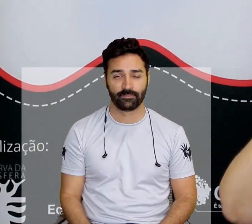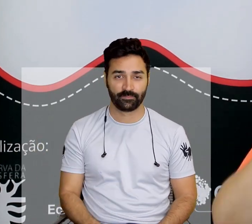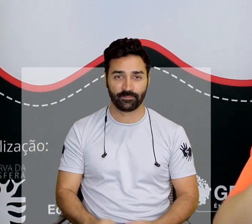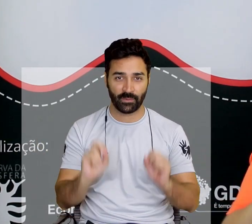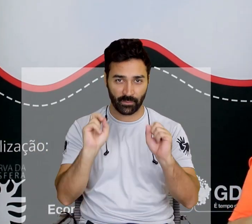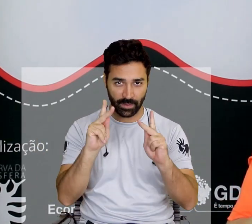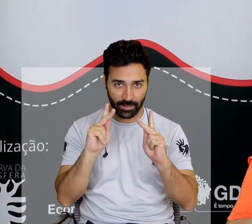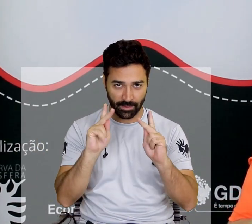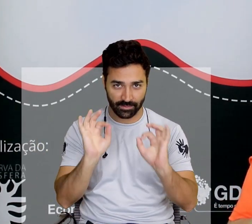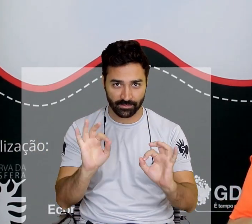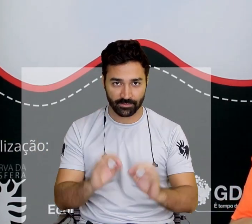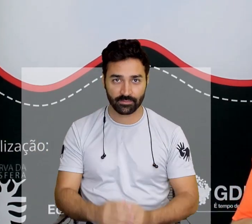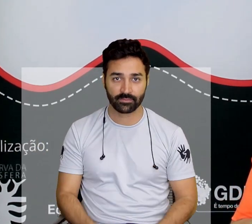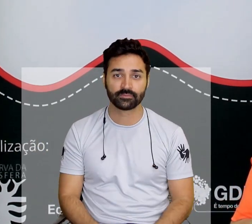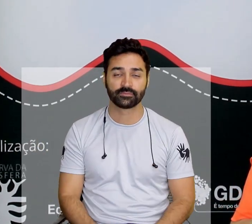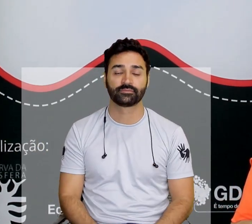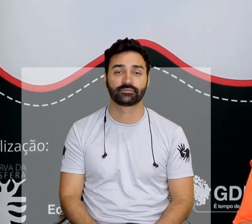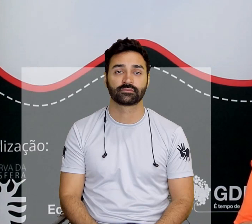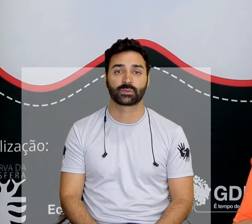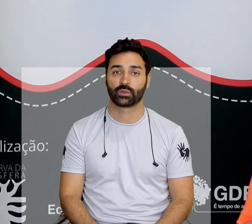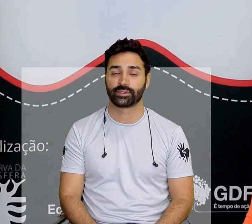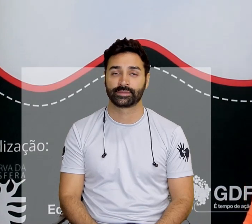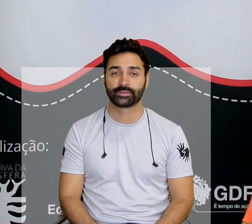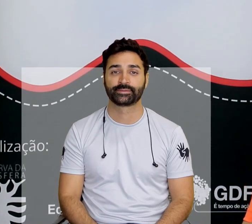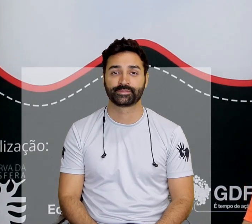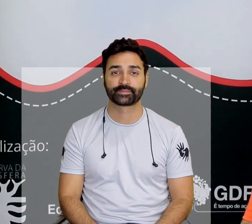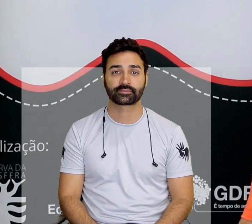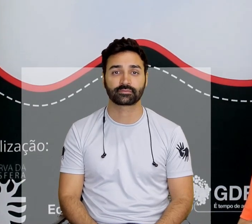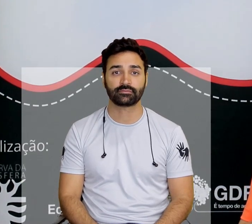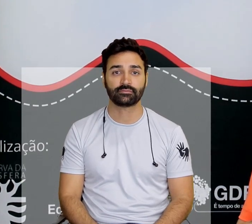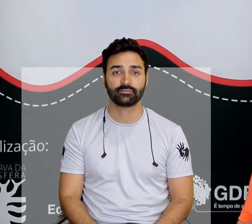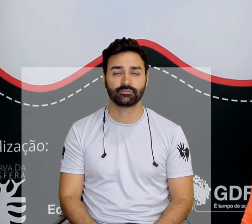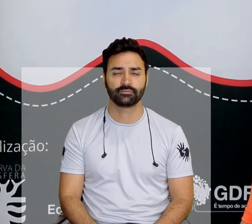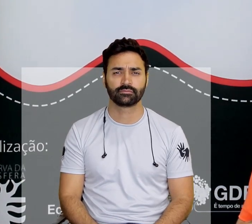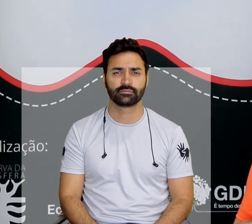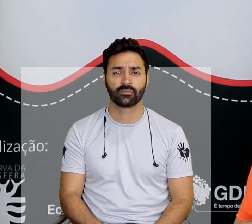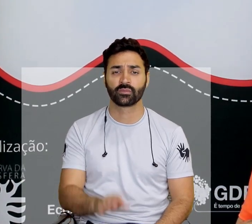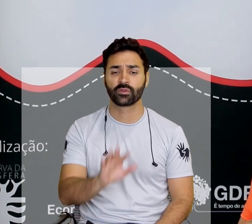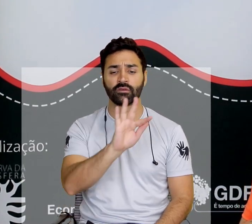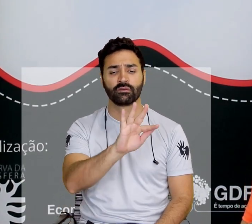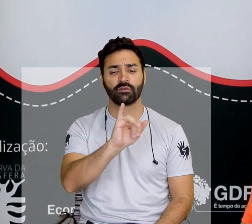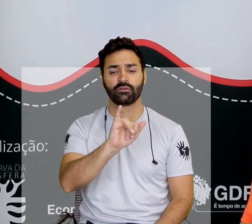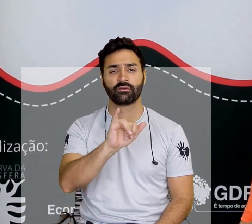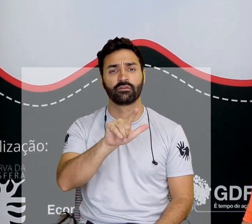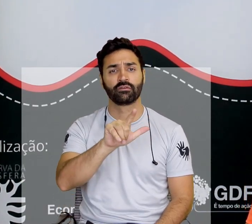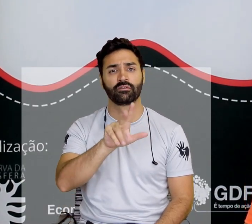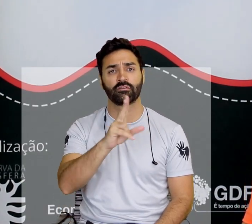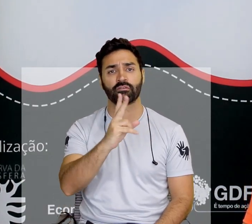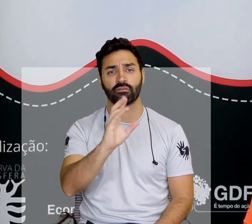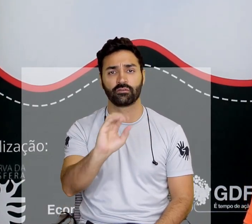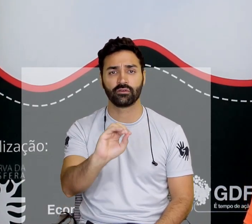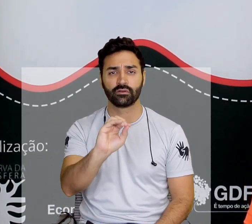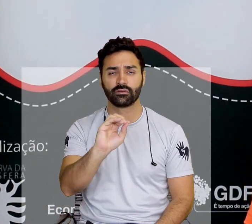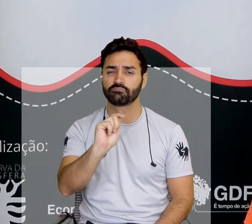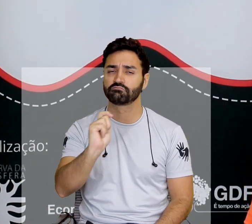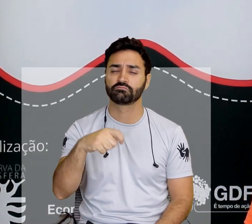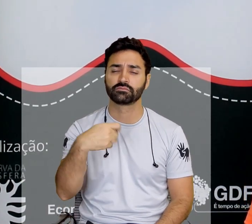Ok? Muito bom. E filho? Como é o filho?